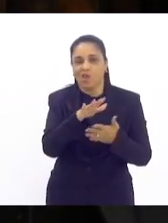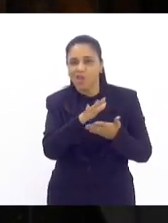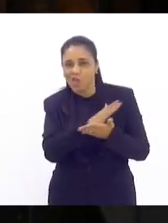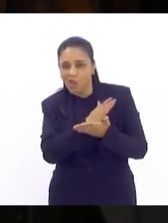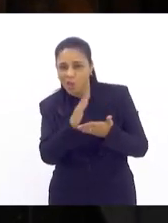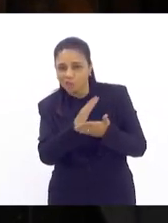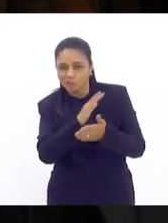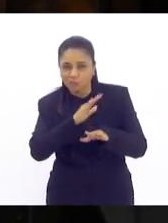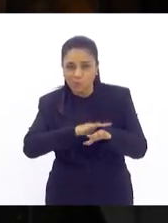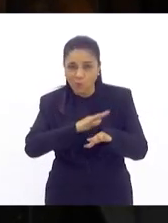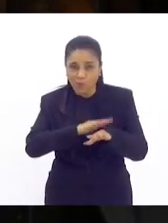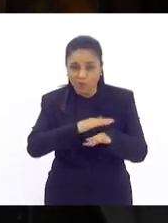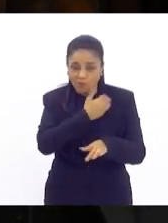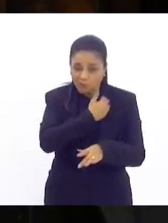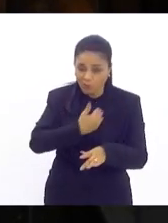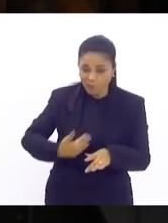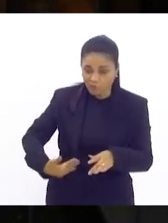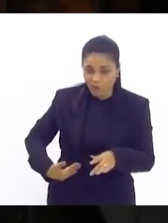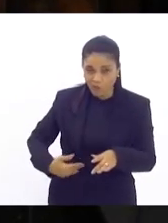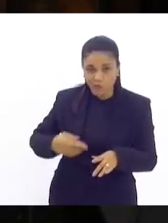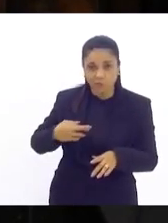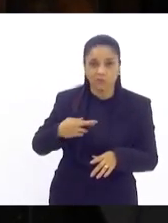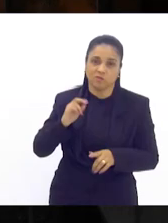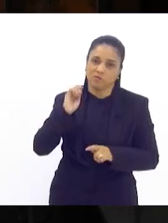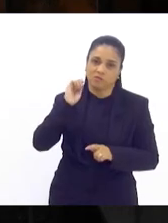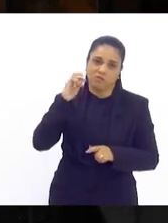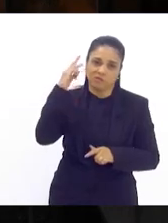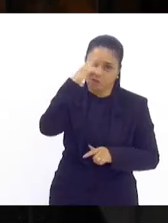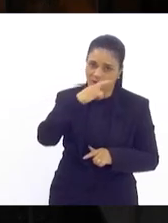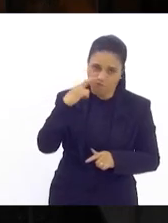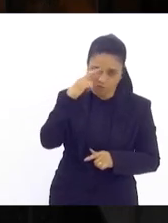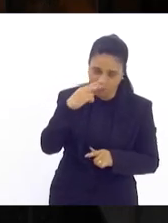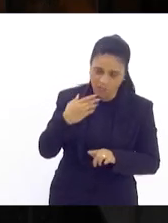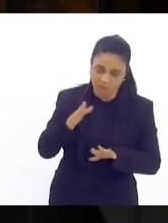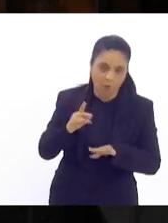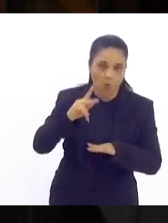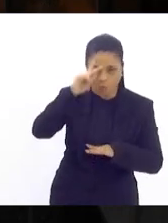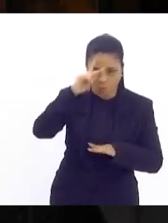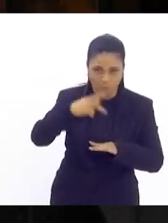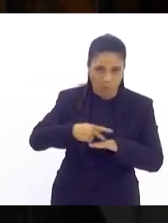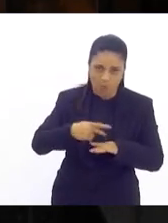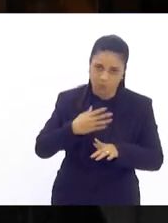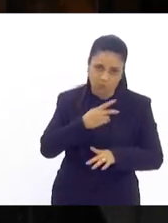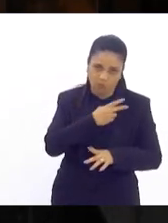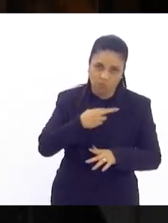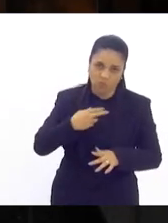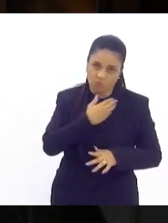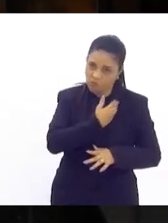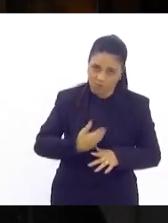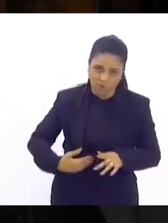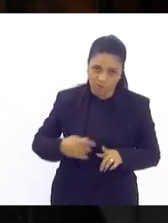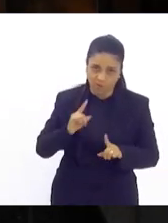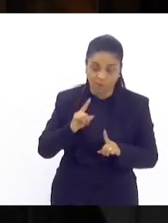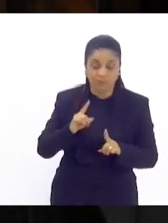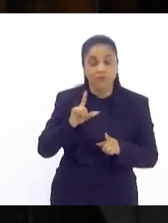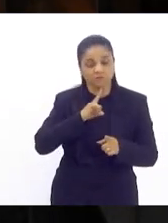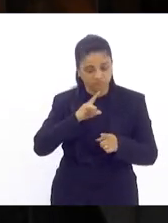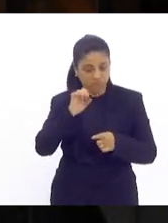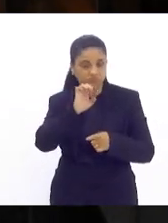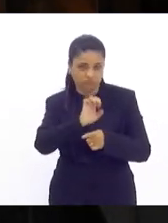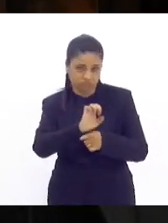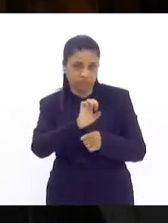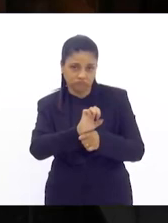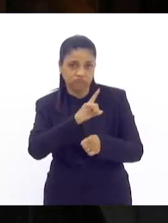quem é governo não fiscaliza o governo com exceções porque tem deputados que são governo para o governo